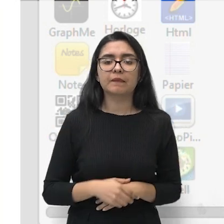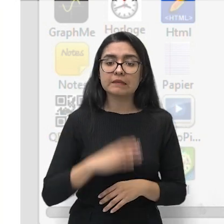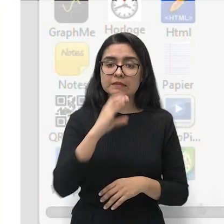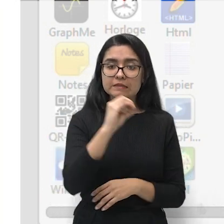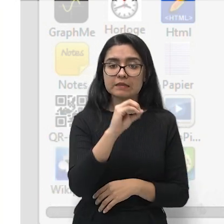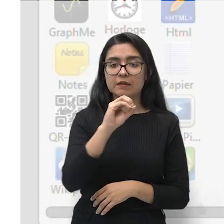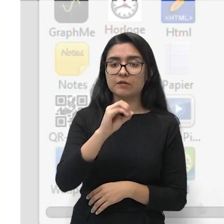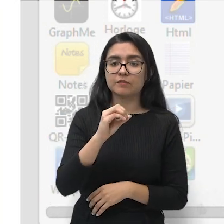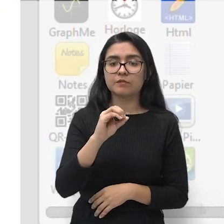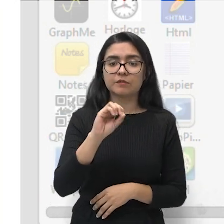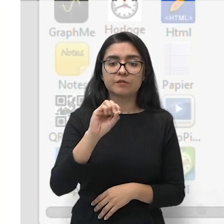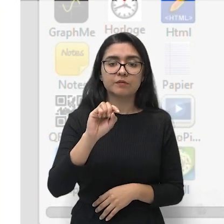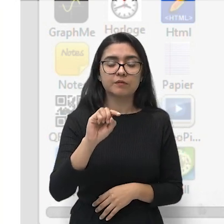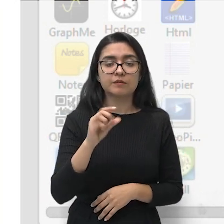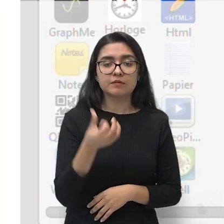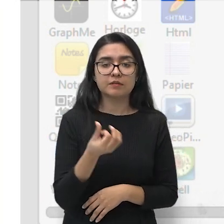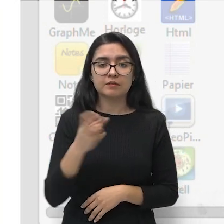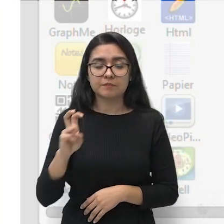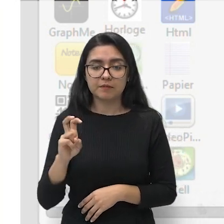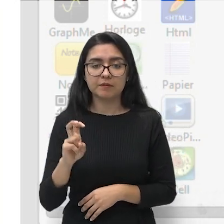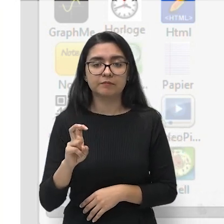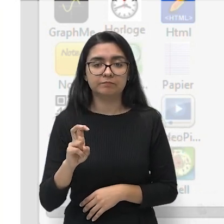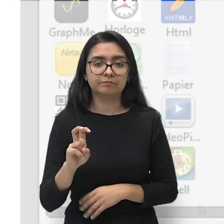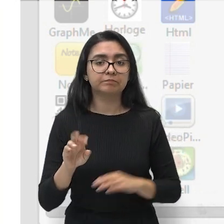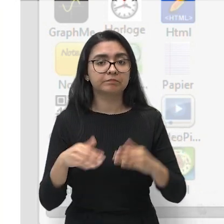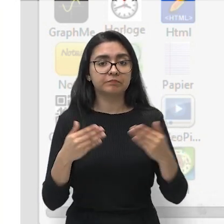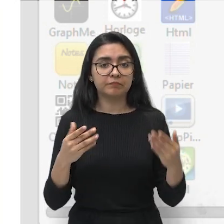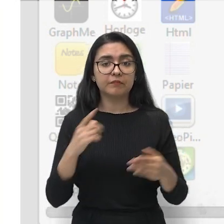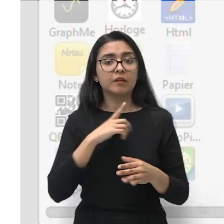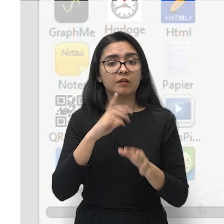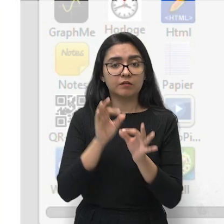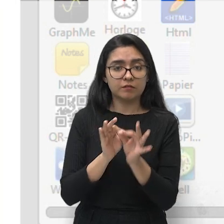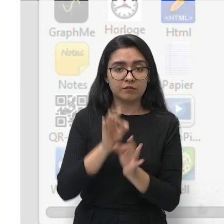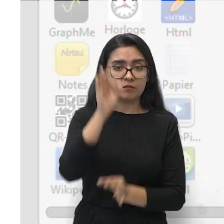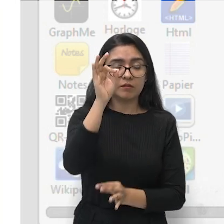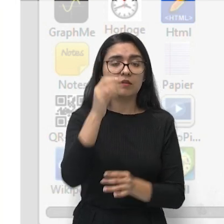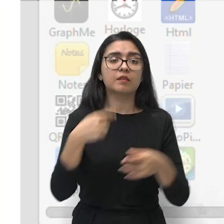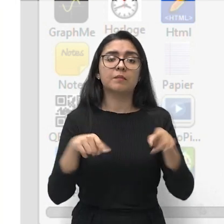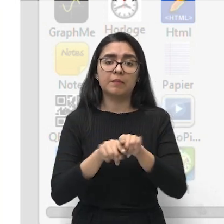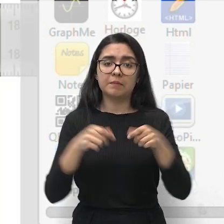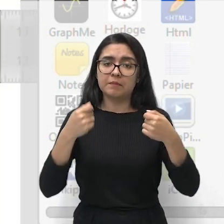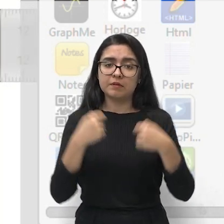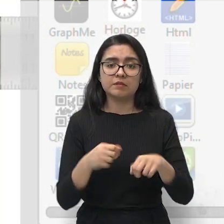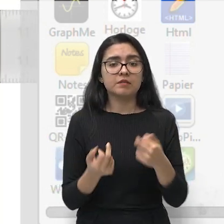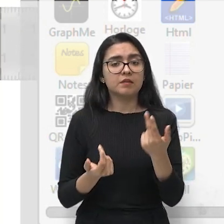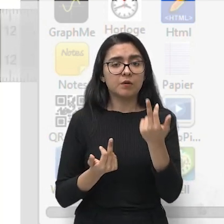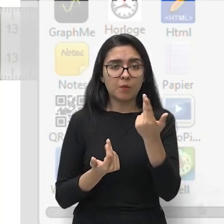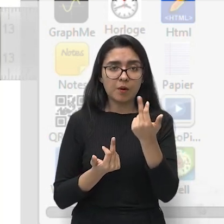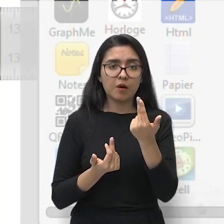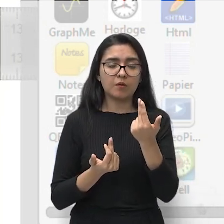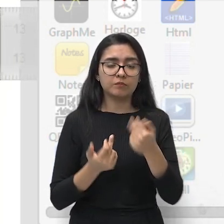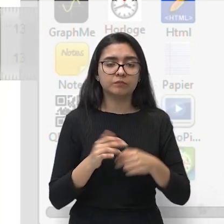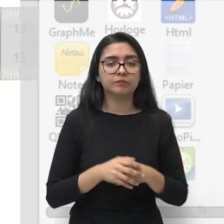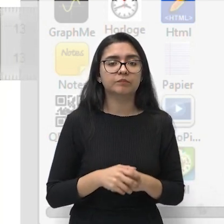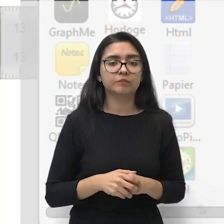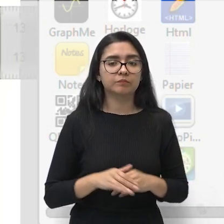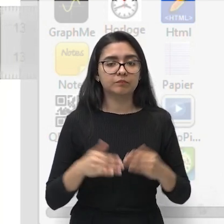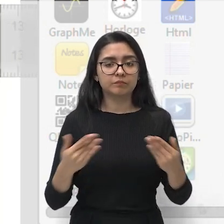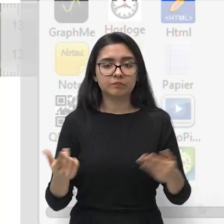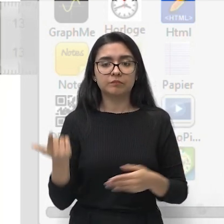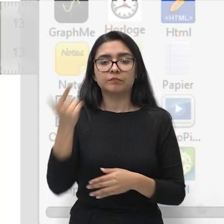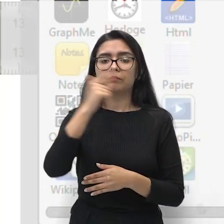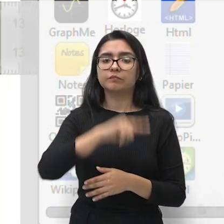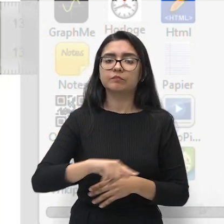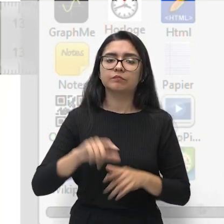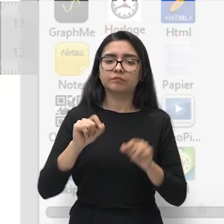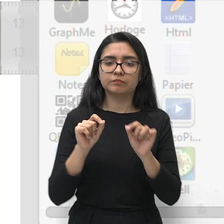0, 6,5. Ó. Em tese, o outro lado também tem que ser 6,5. Ó. Olha só. Posicionou